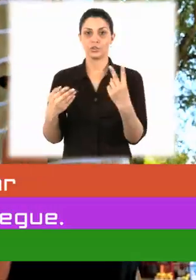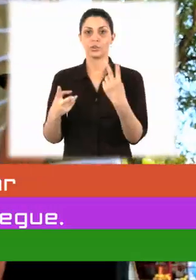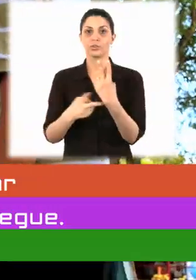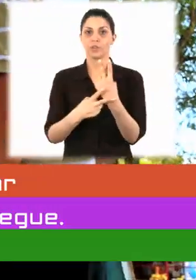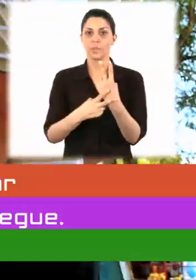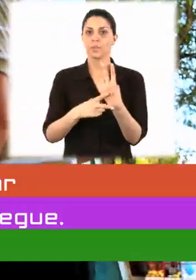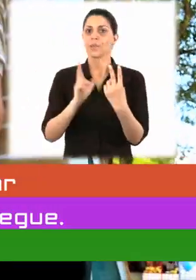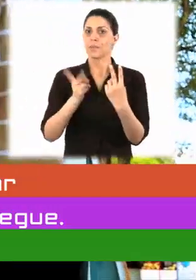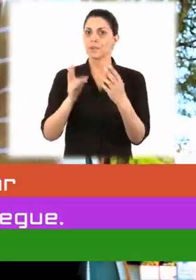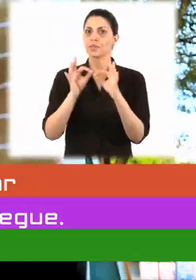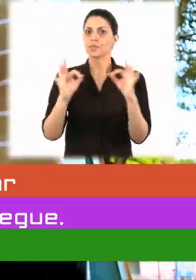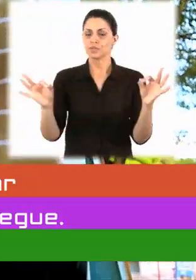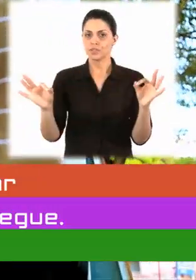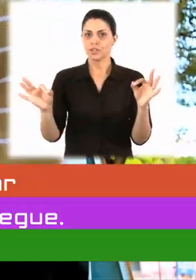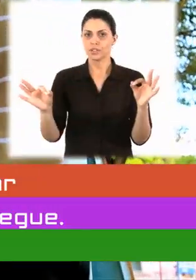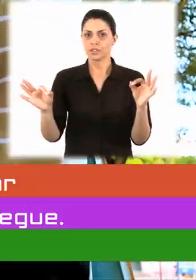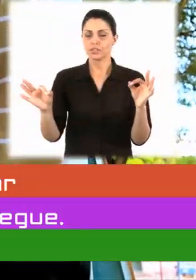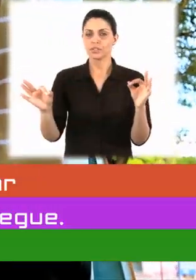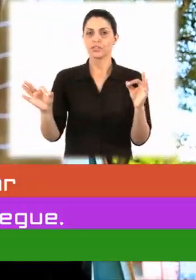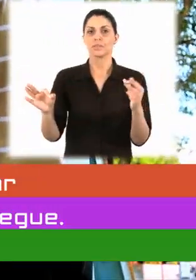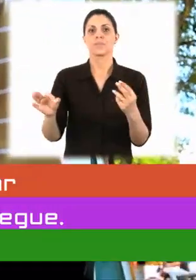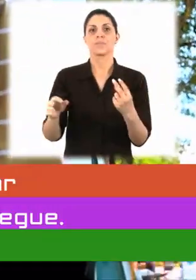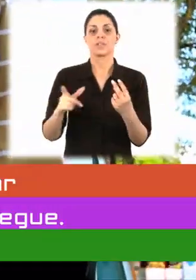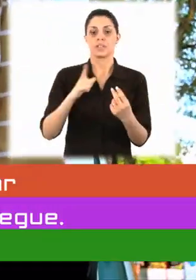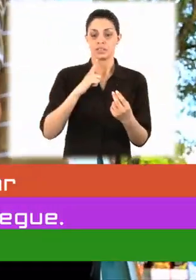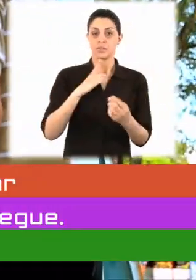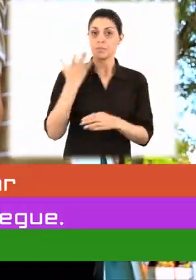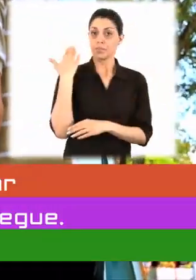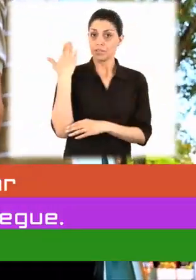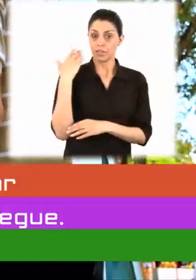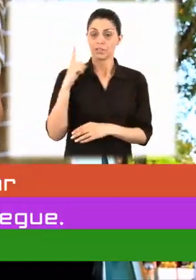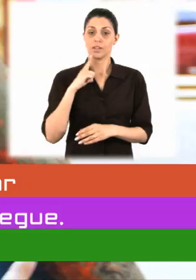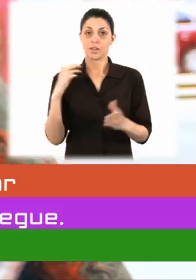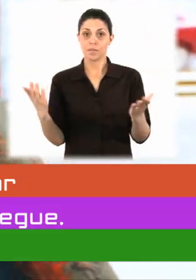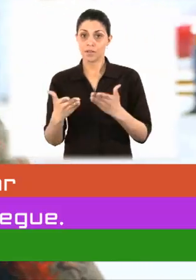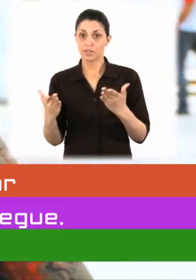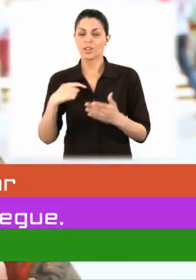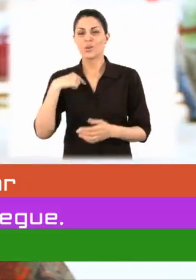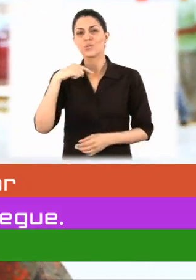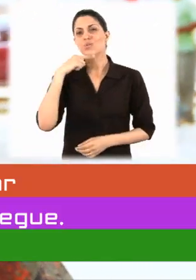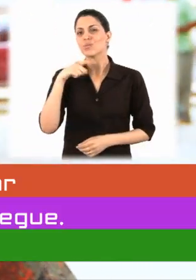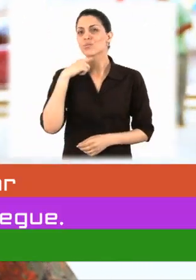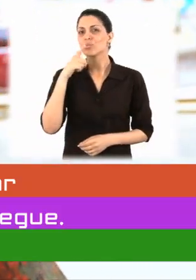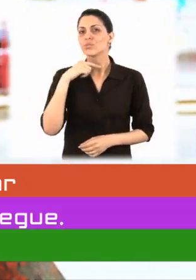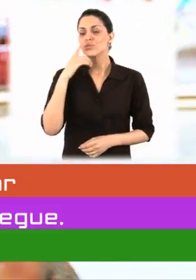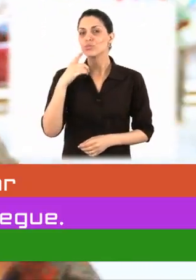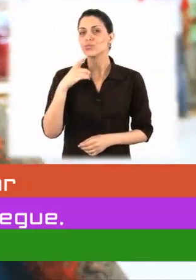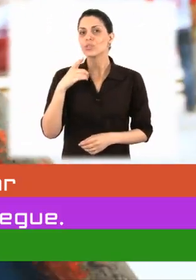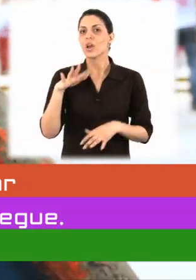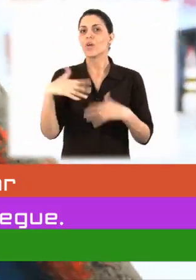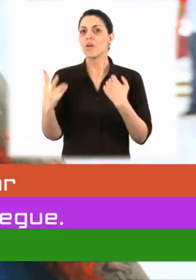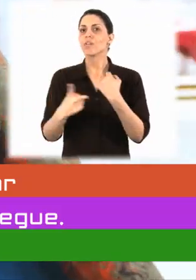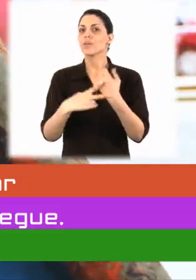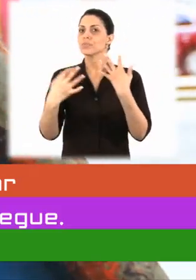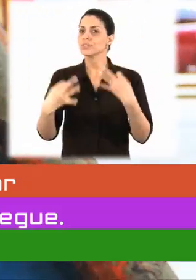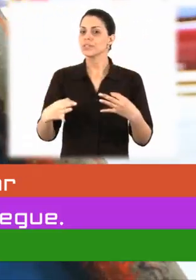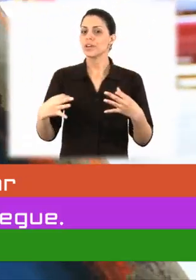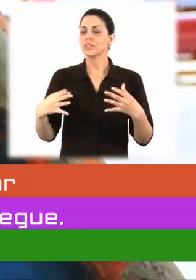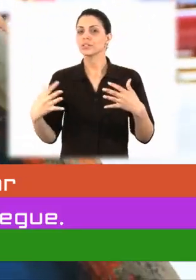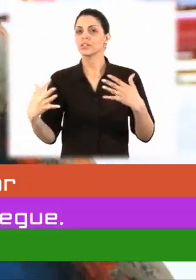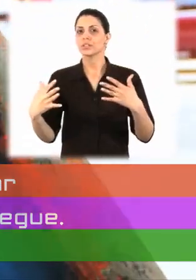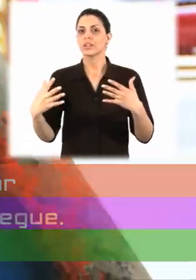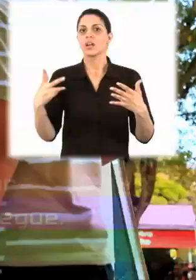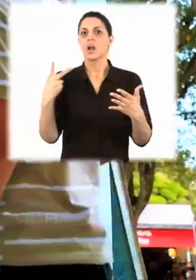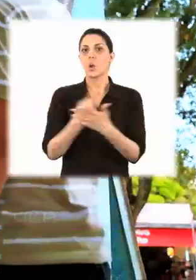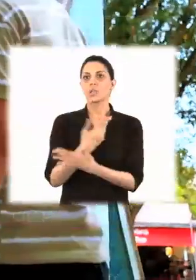presente. Numa mesma frase, ele está no passado e no presente, e aí eu fico na dúvida de que tempo verbal que está